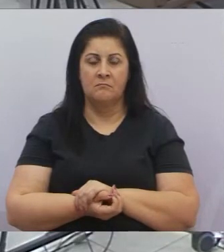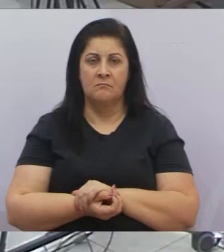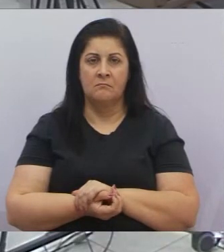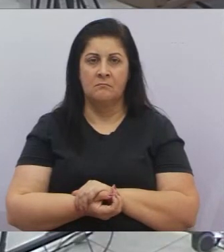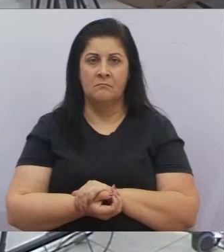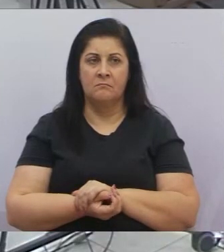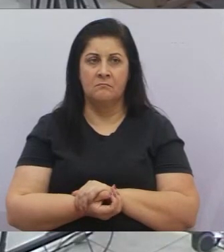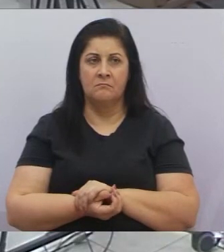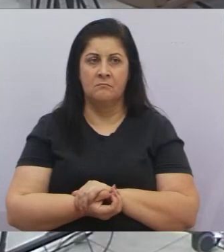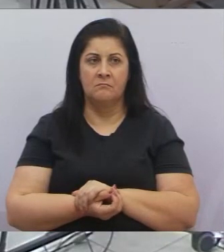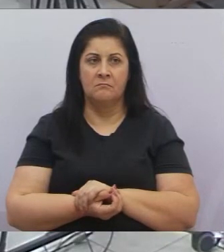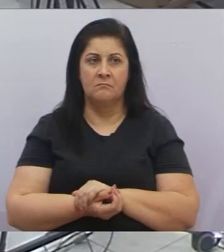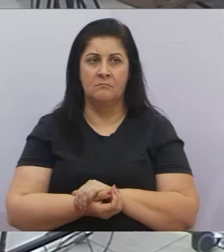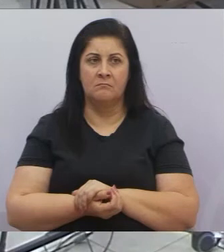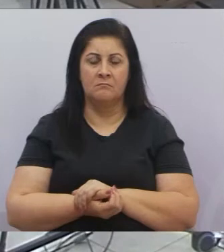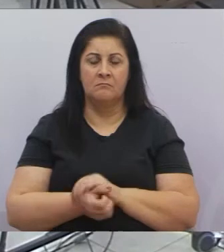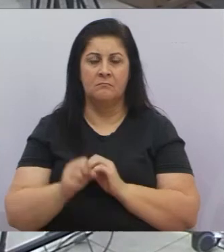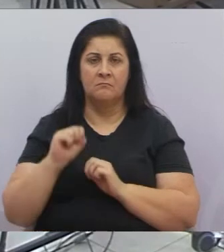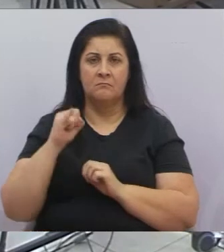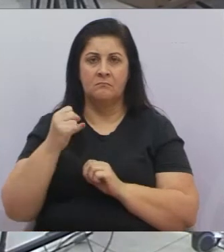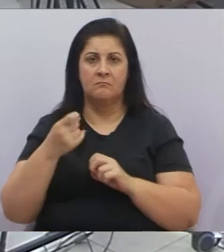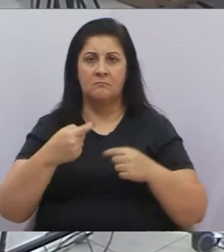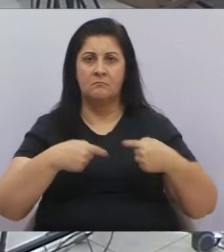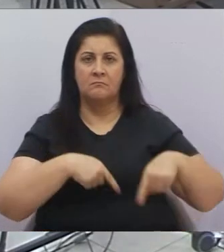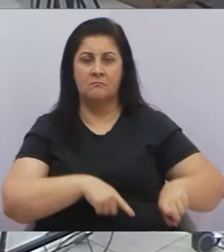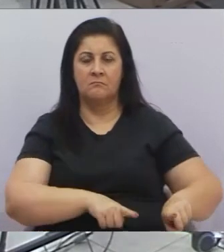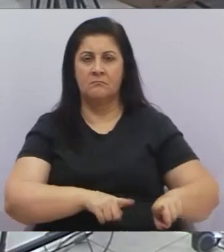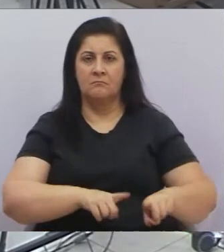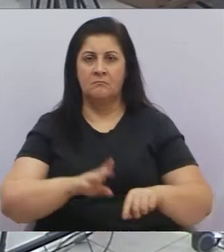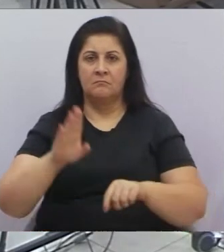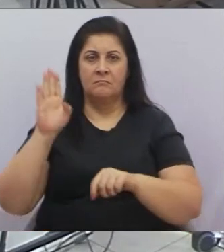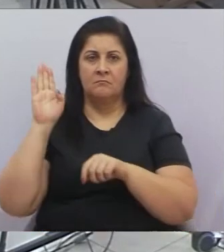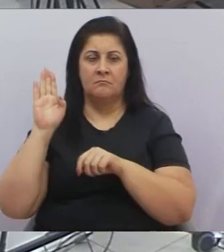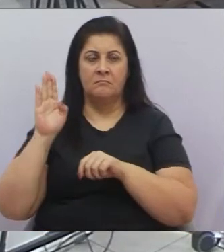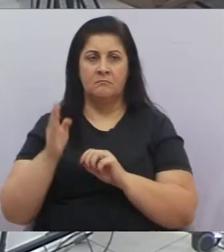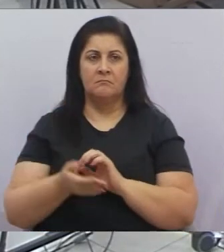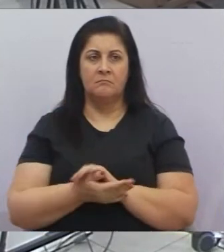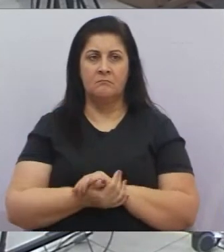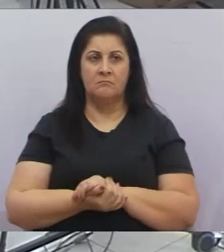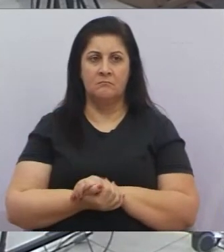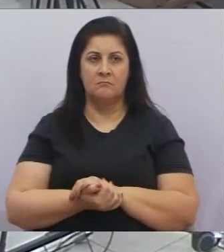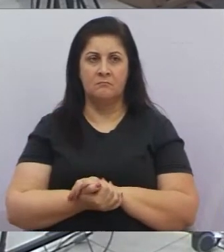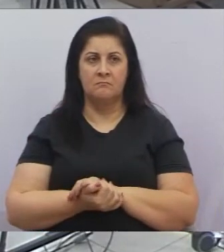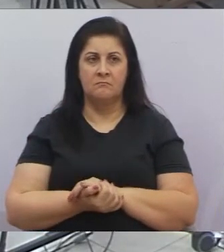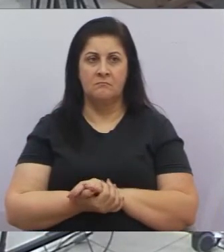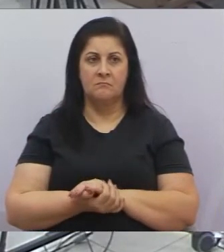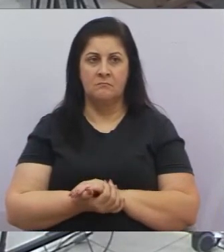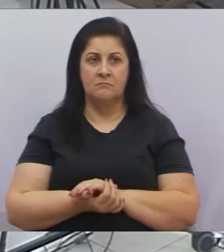A emenda modificativa está em votação. Os que forem contrários, por favor, se manifestem levantando os braços.